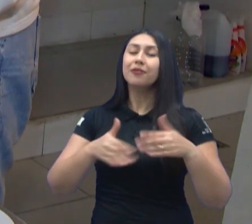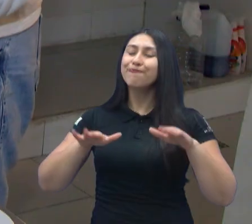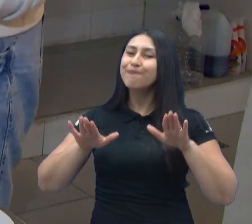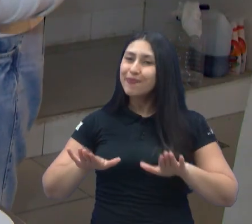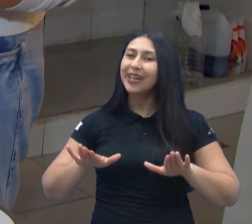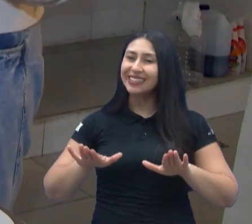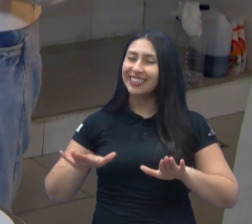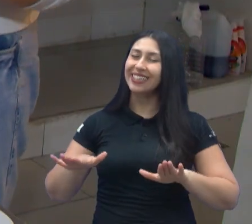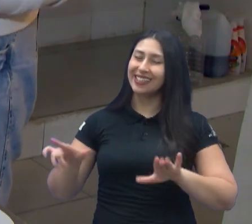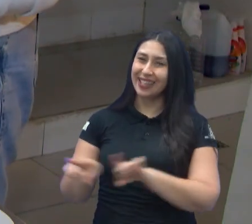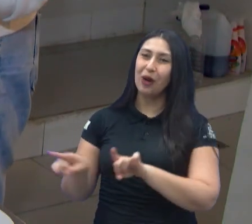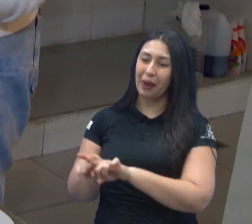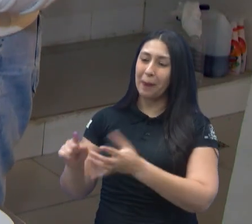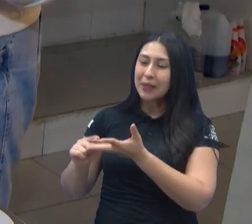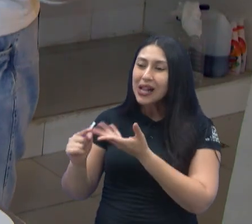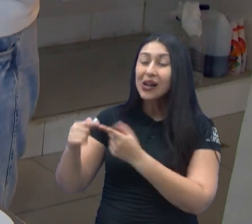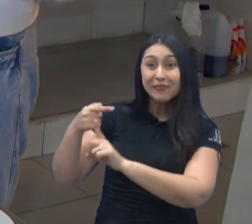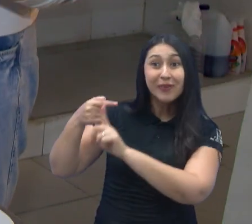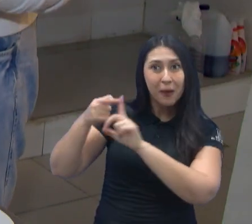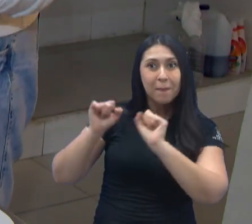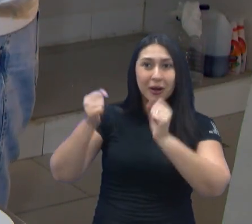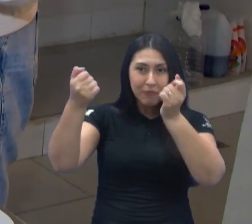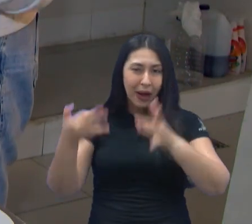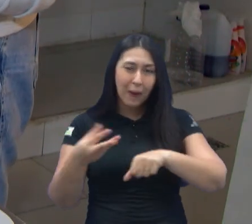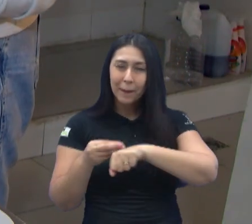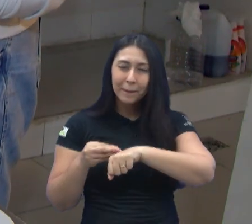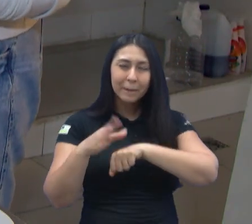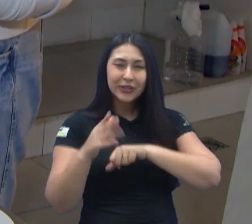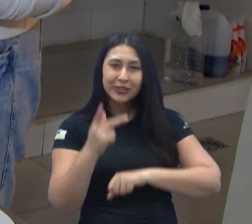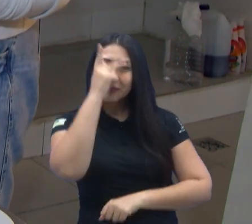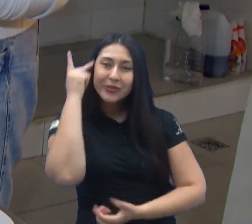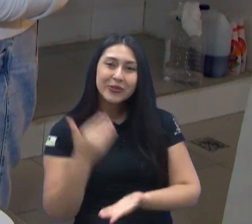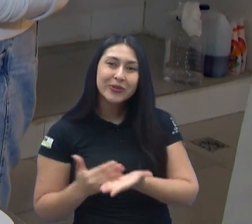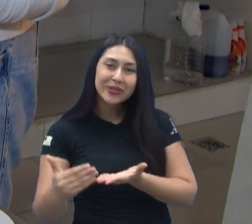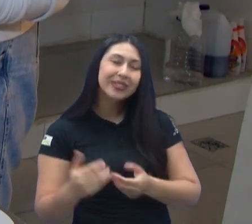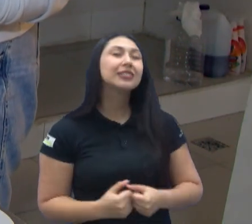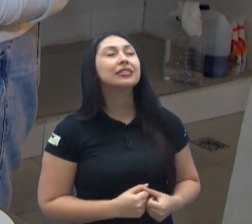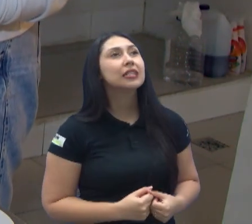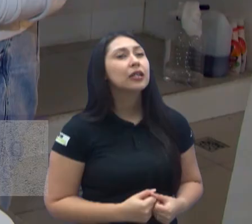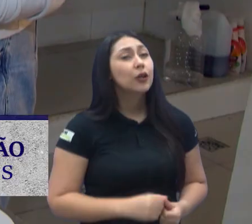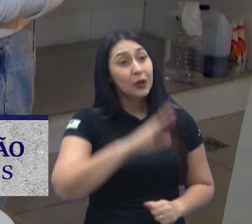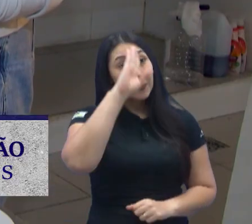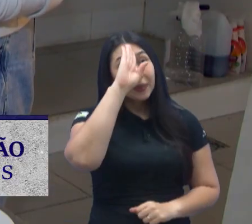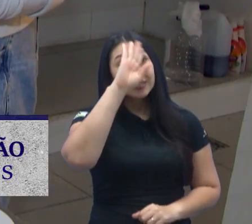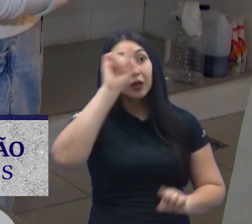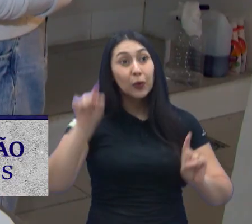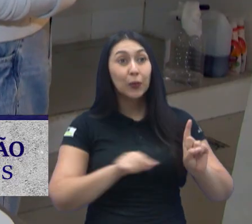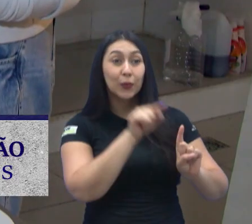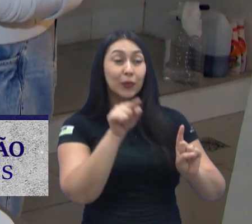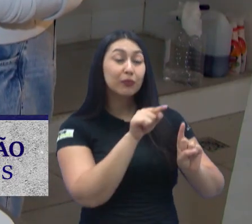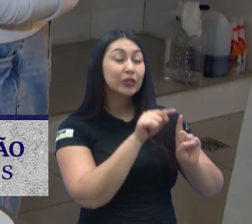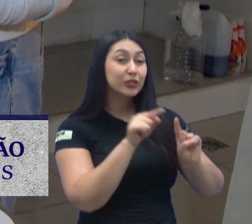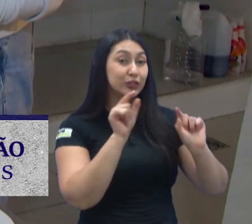igual você estava falando. Então, conta um pouquinho pra gente uma dica assim que você deixaria para quem está começando. Acho que o principal objetivo que vocês têm que ter,